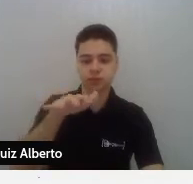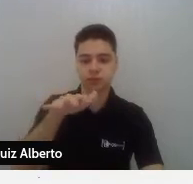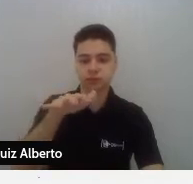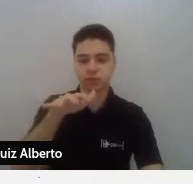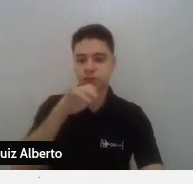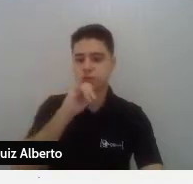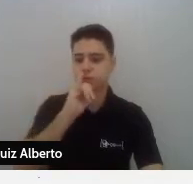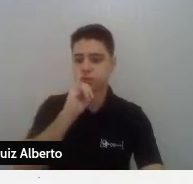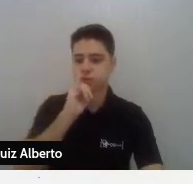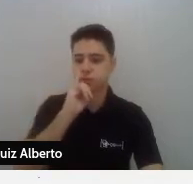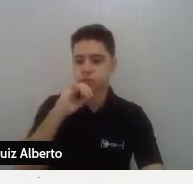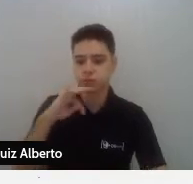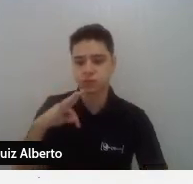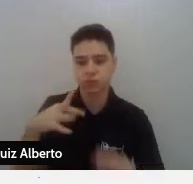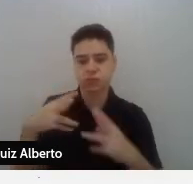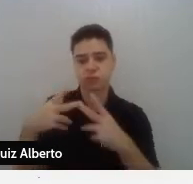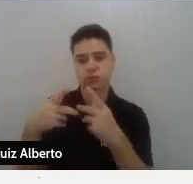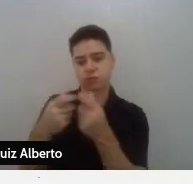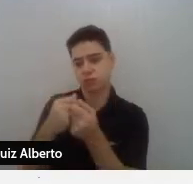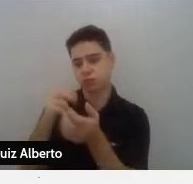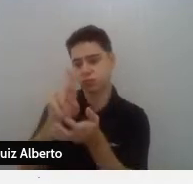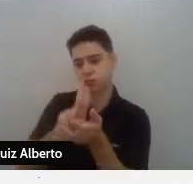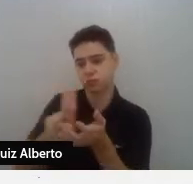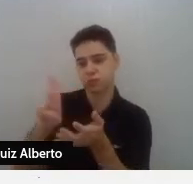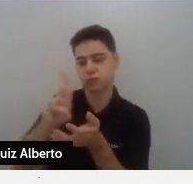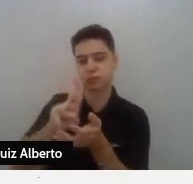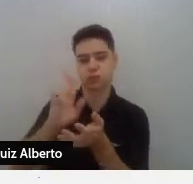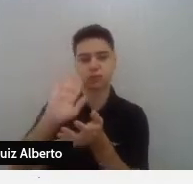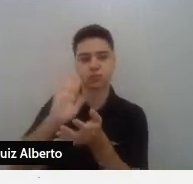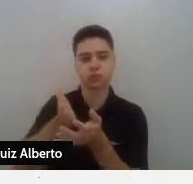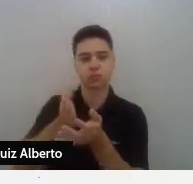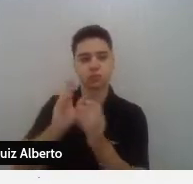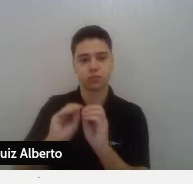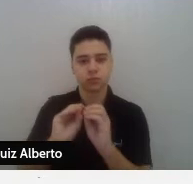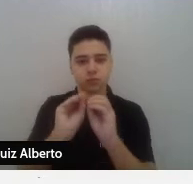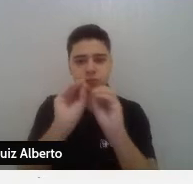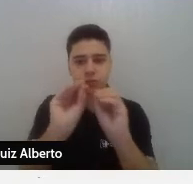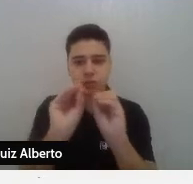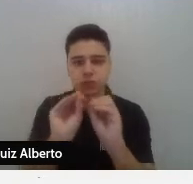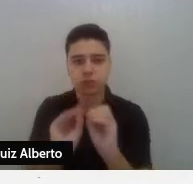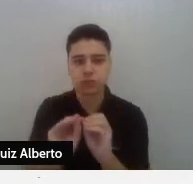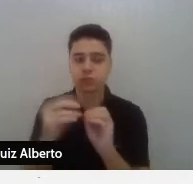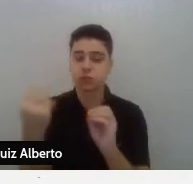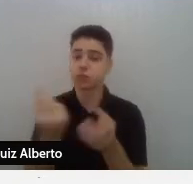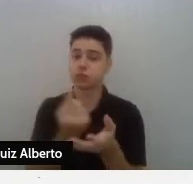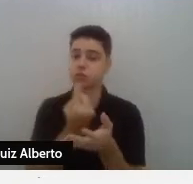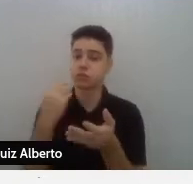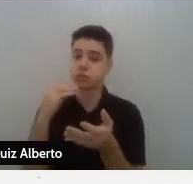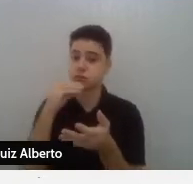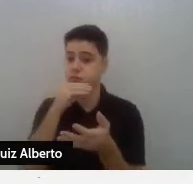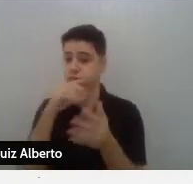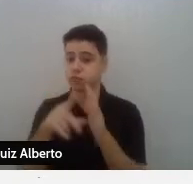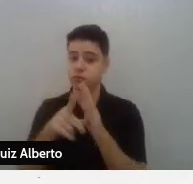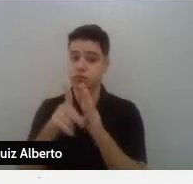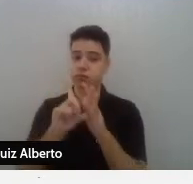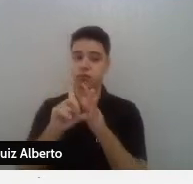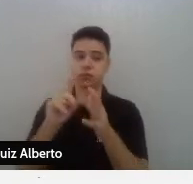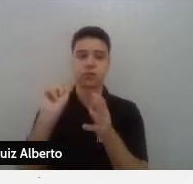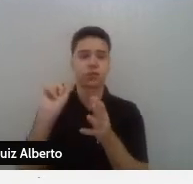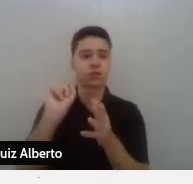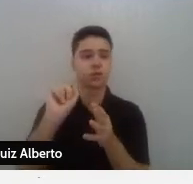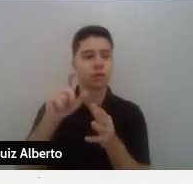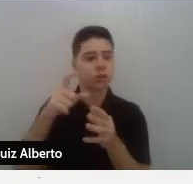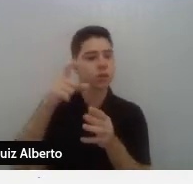que o usuário é inserido. Um exemplo, né, que a gente viu até no slide anterior, são esses óculos